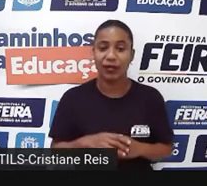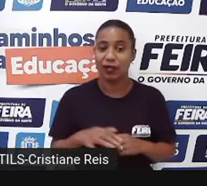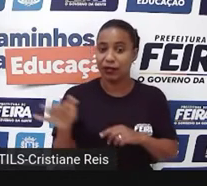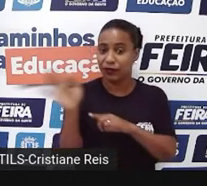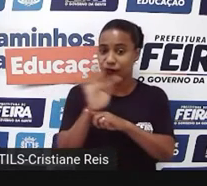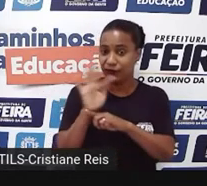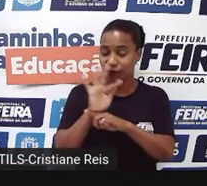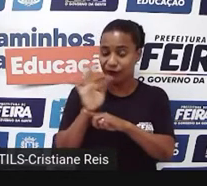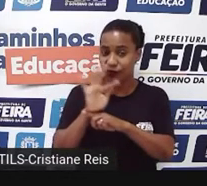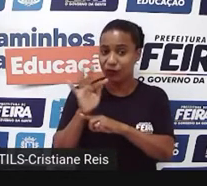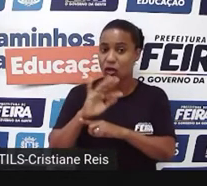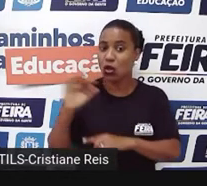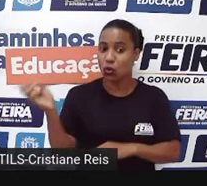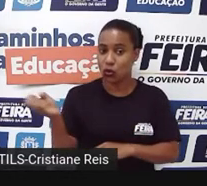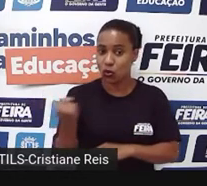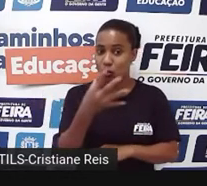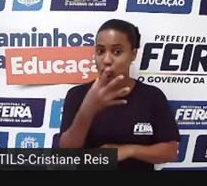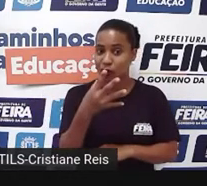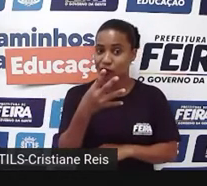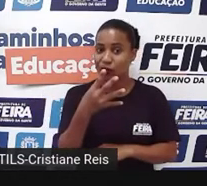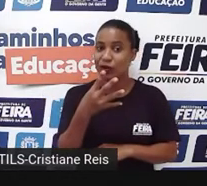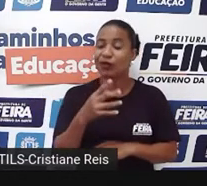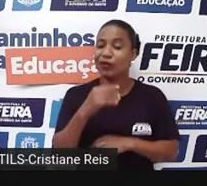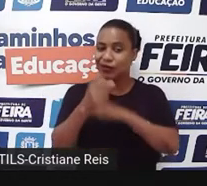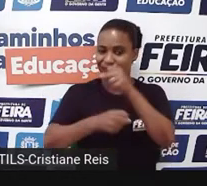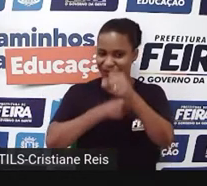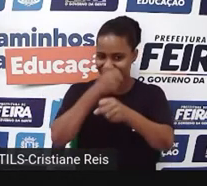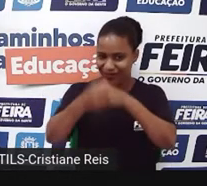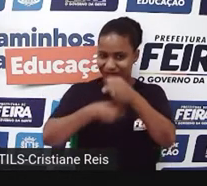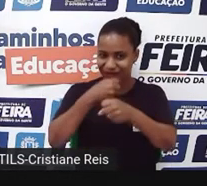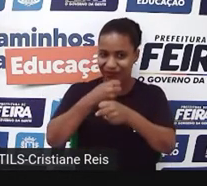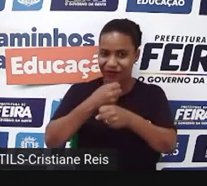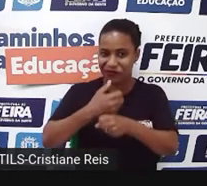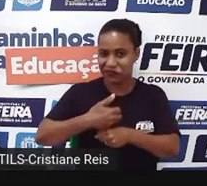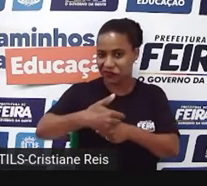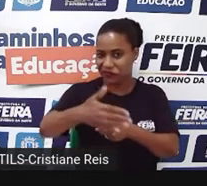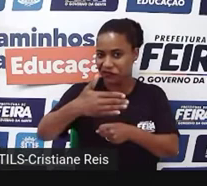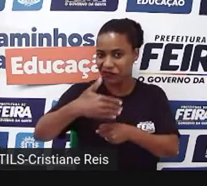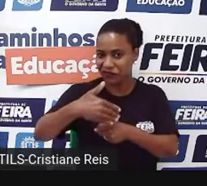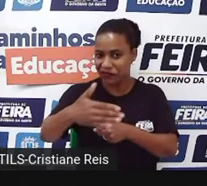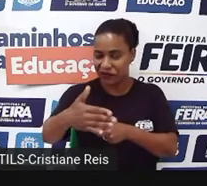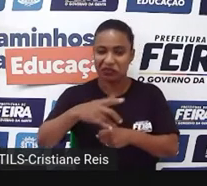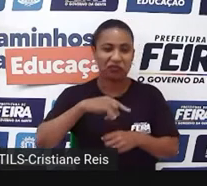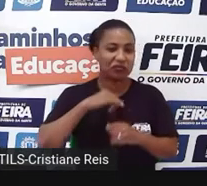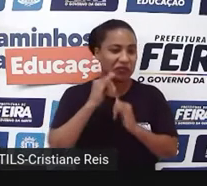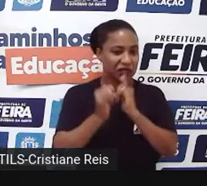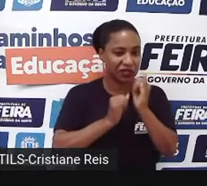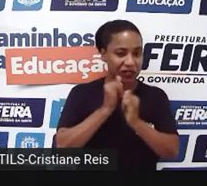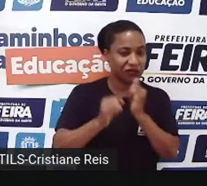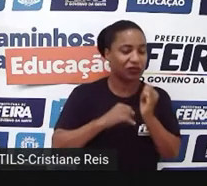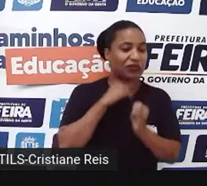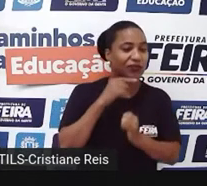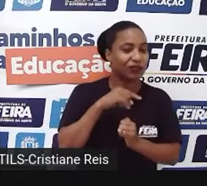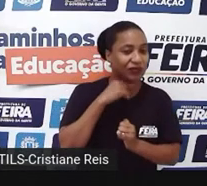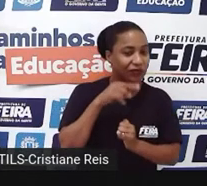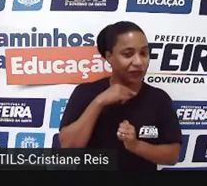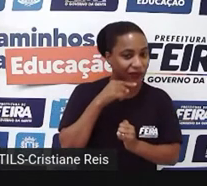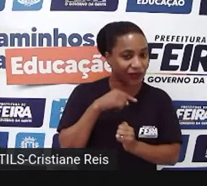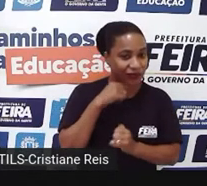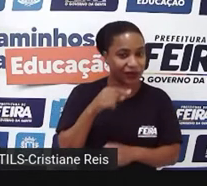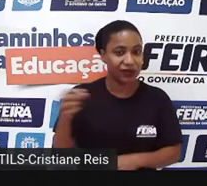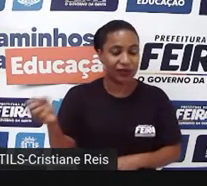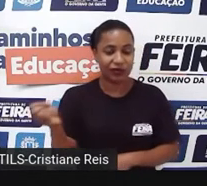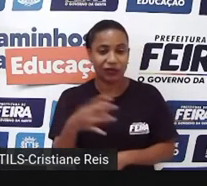um lançamento para os anos que vem por aí, né? Existe uma dúvida aí na internet, tem uns que dizem que ele vai ser